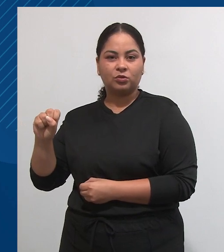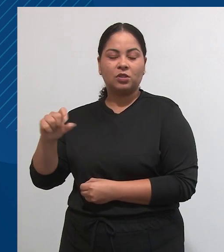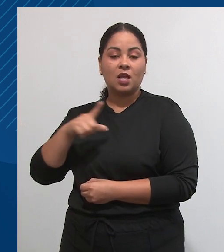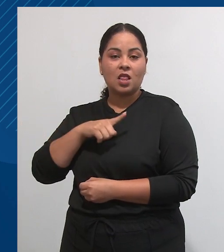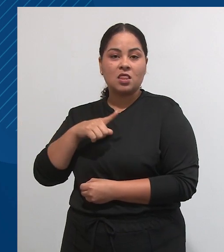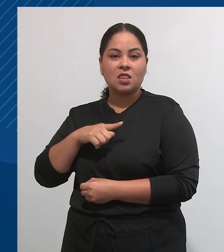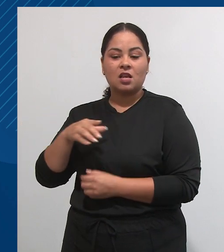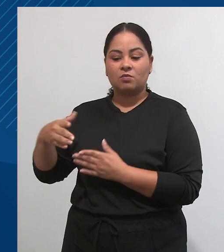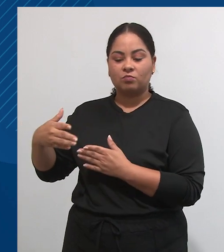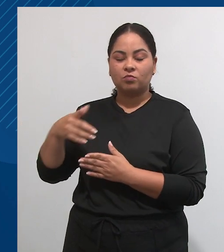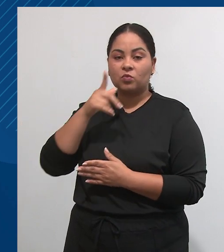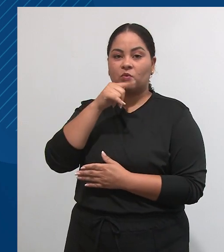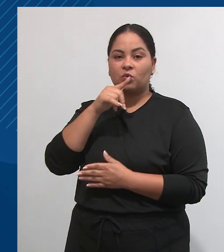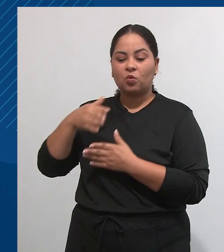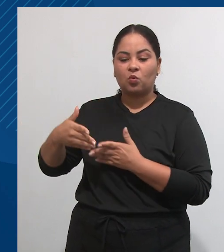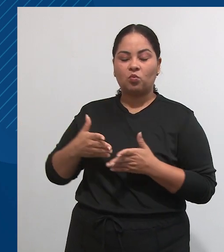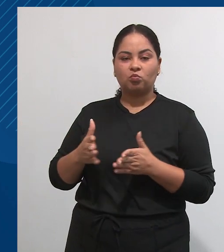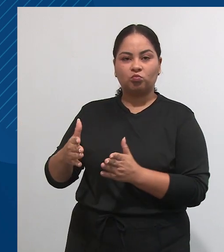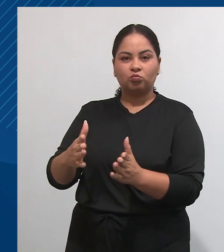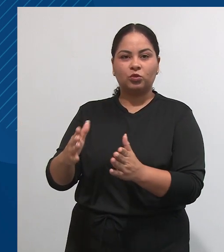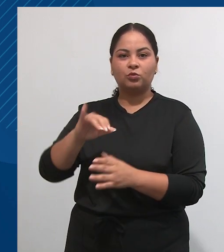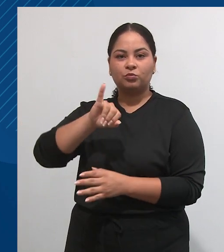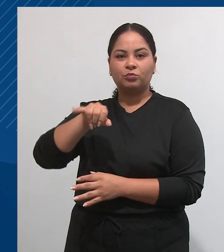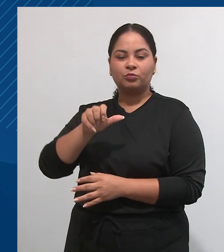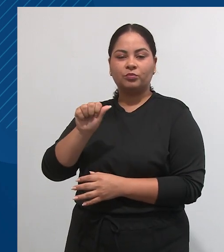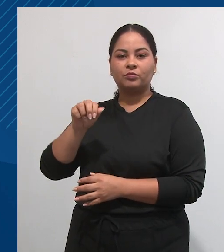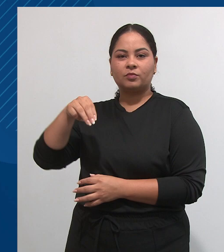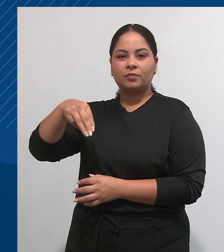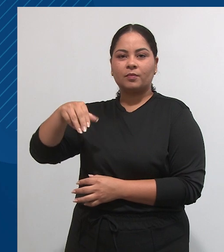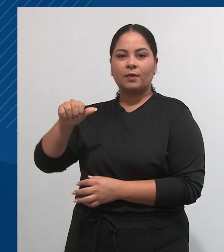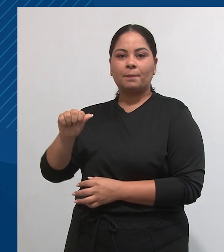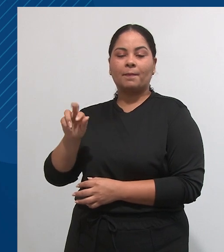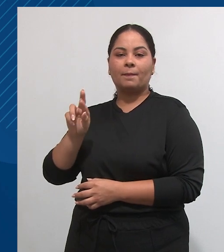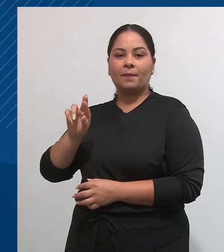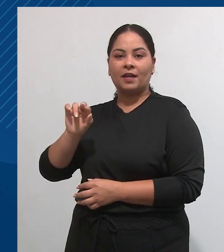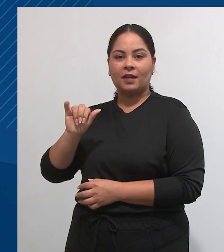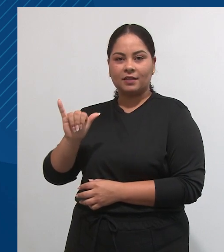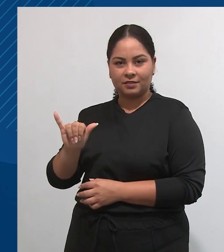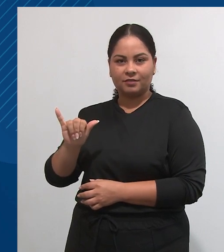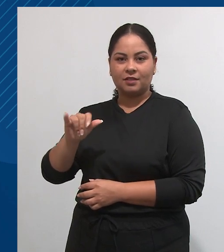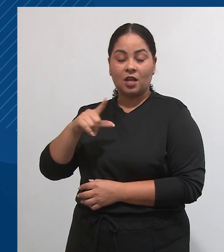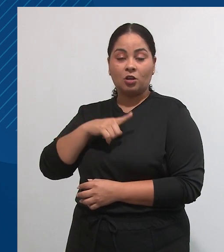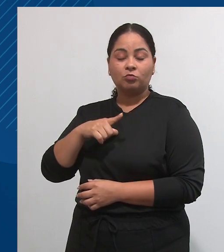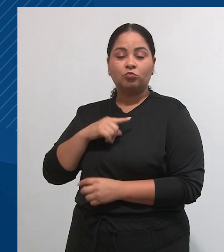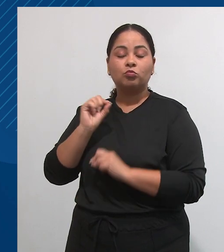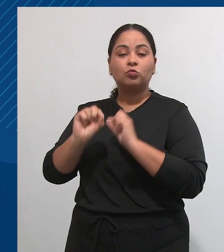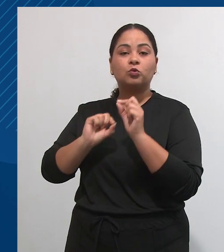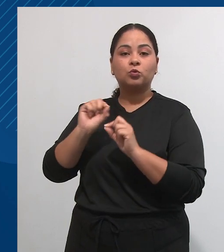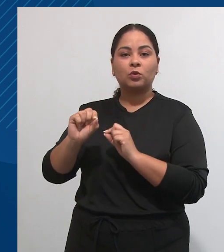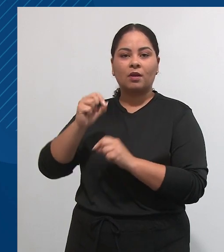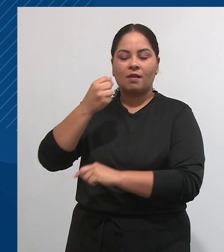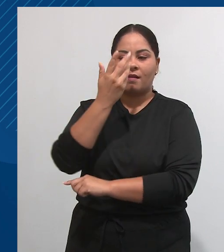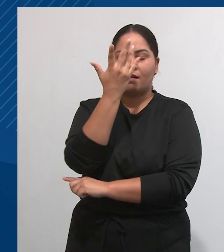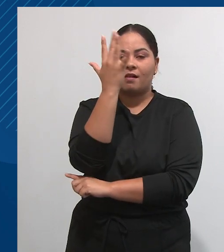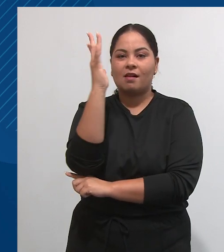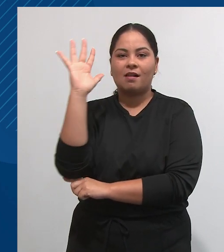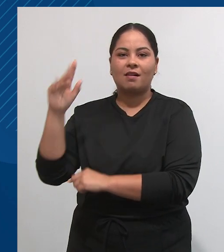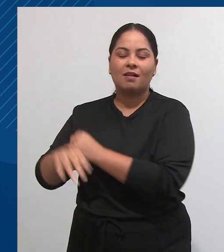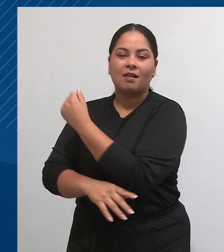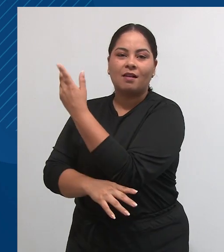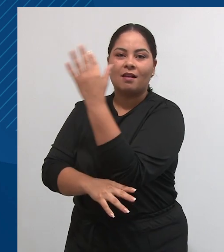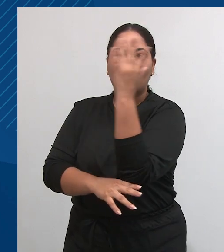Ali tinha um complexo de cacauí, que é o nosso cacau.